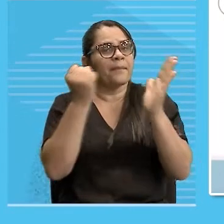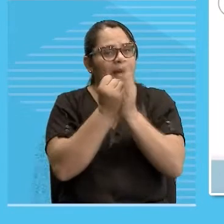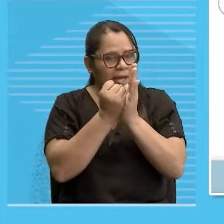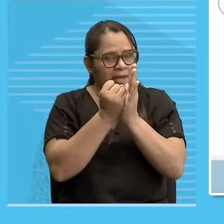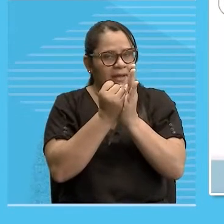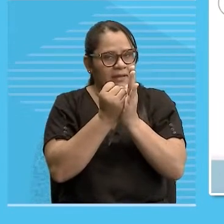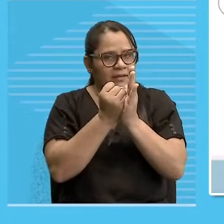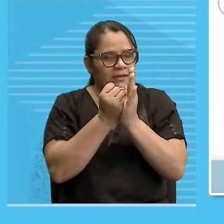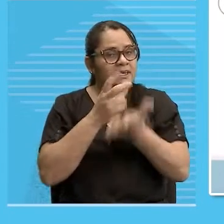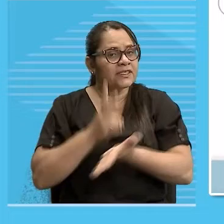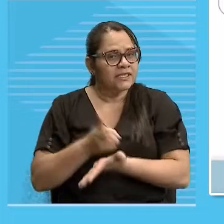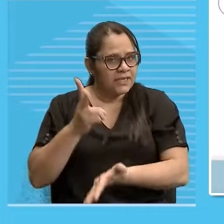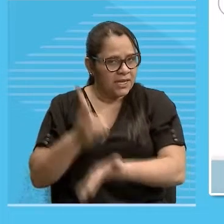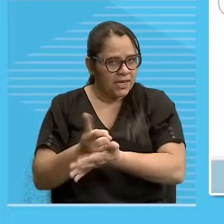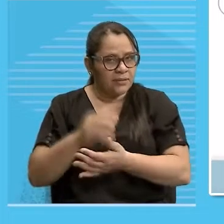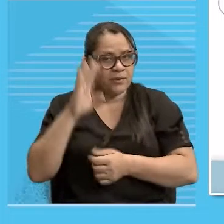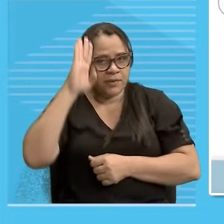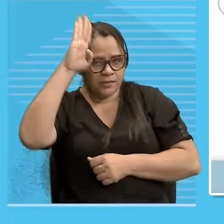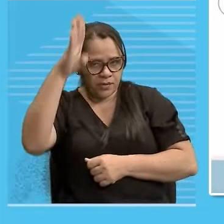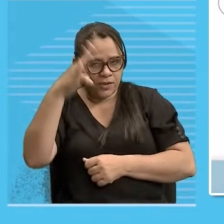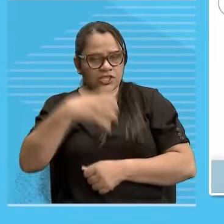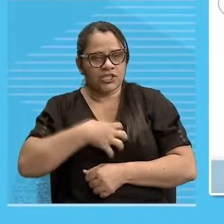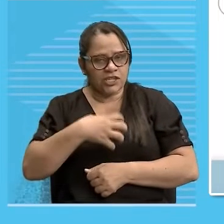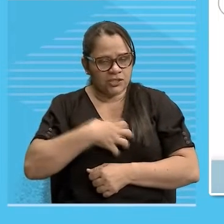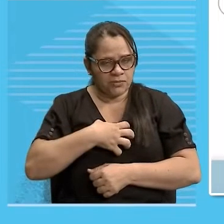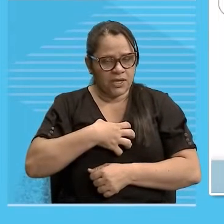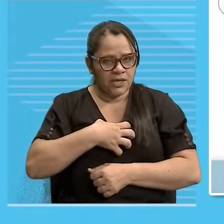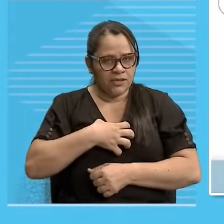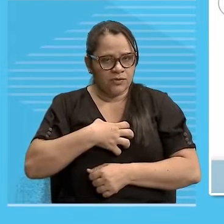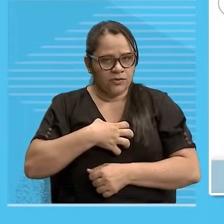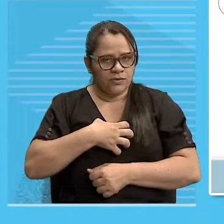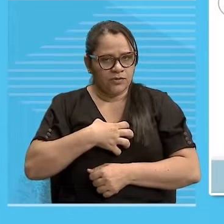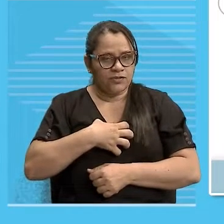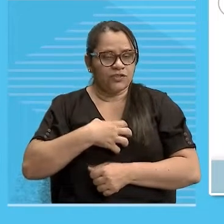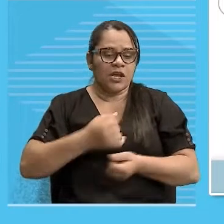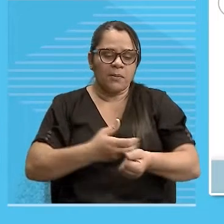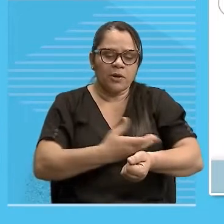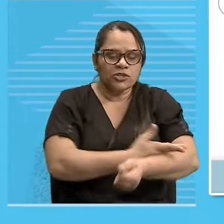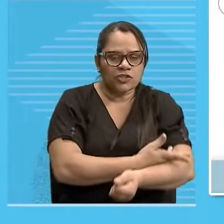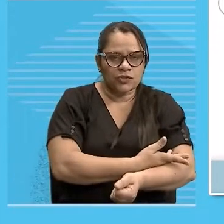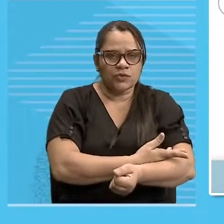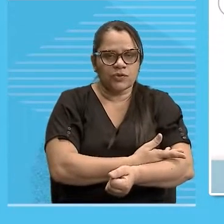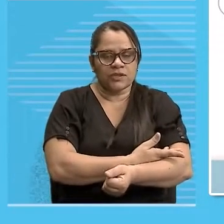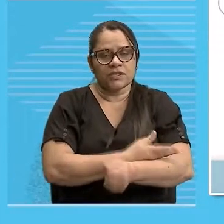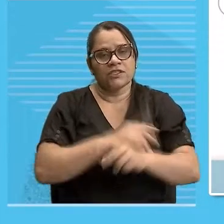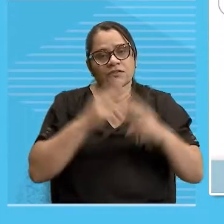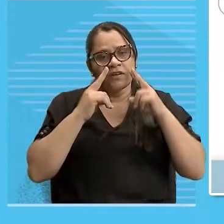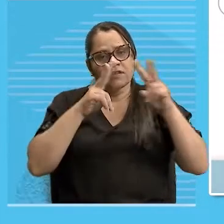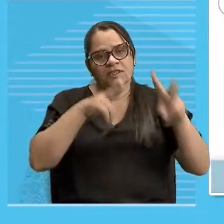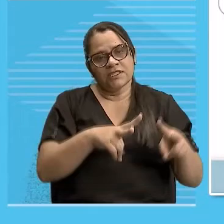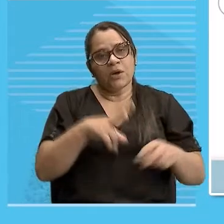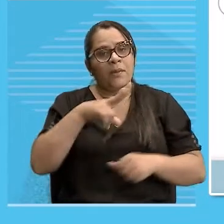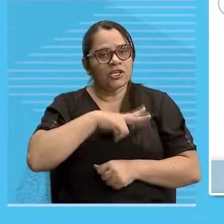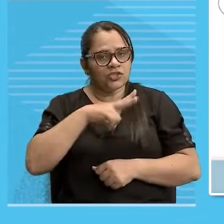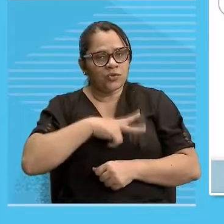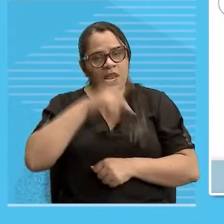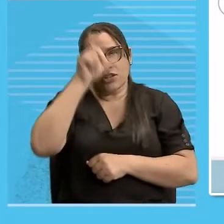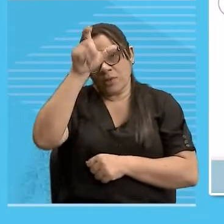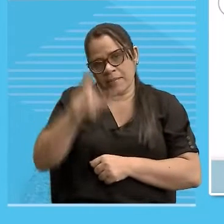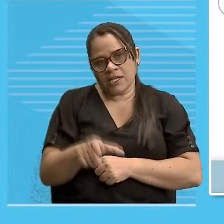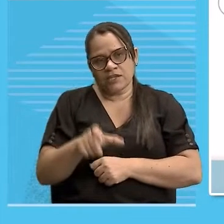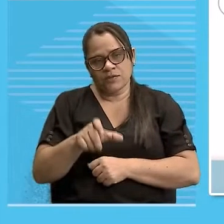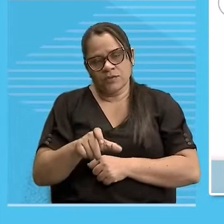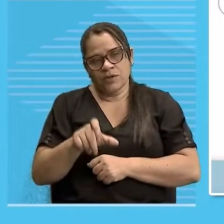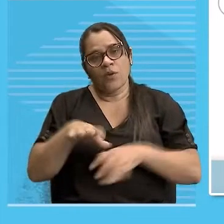recorrentes de predominância de sentimentos e emoções, de subjetividade, de uma visão mais particular de um ser. Quando